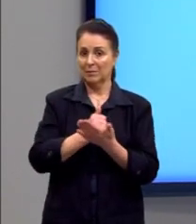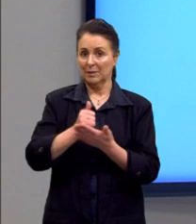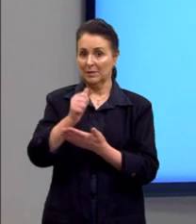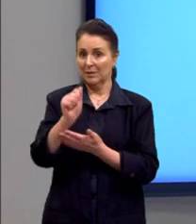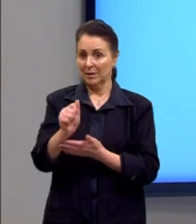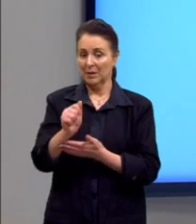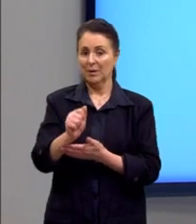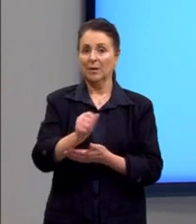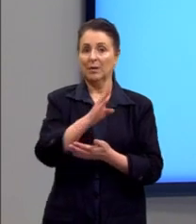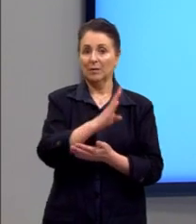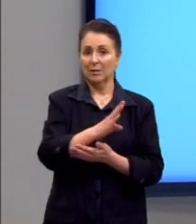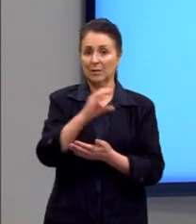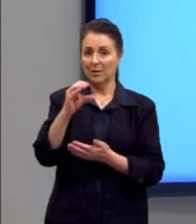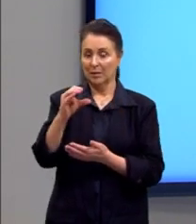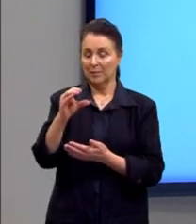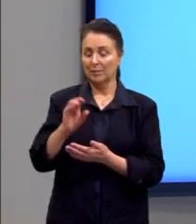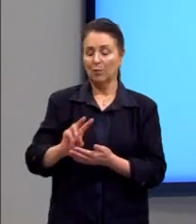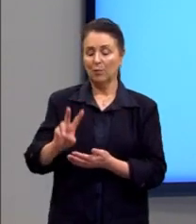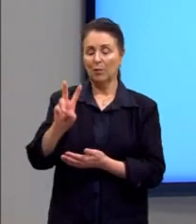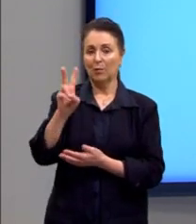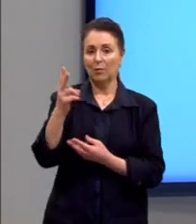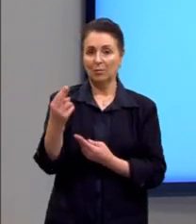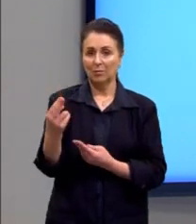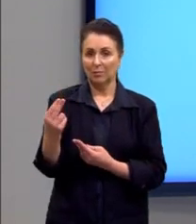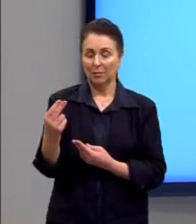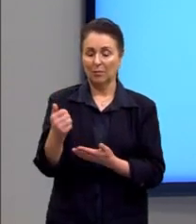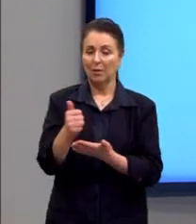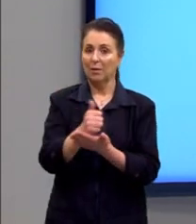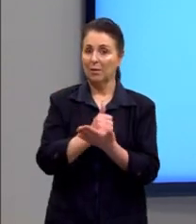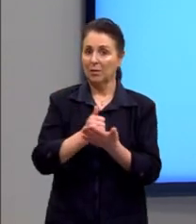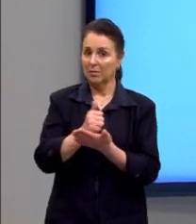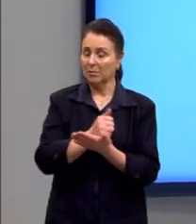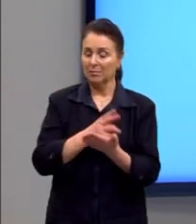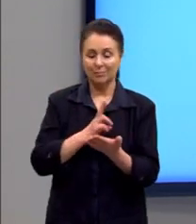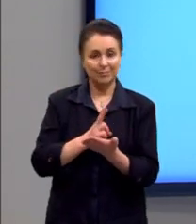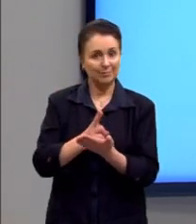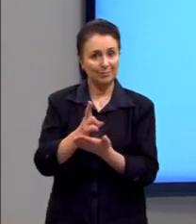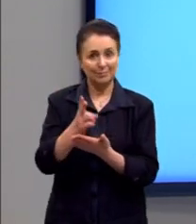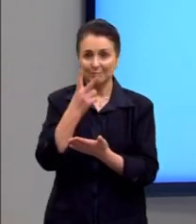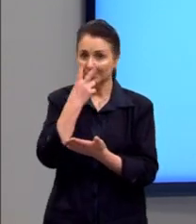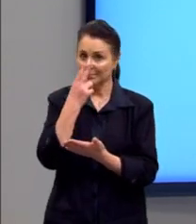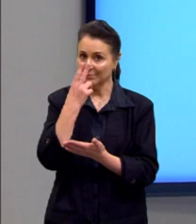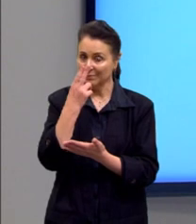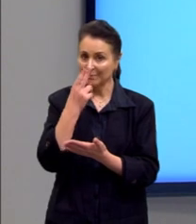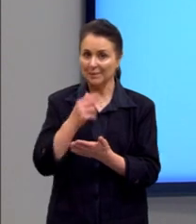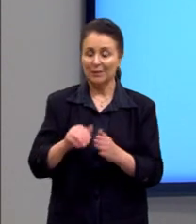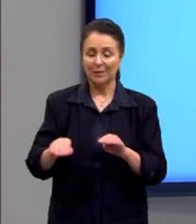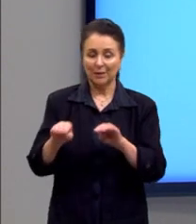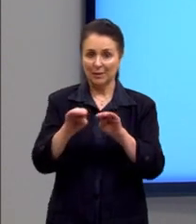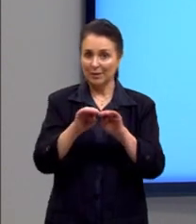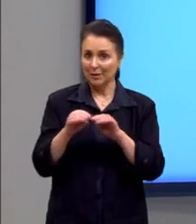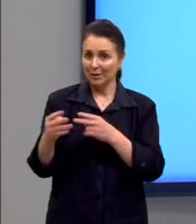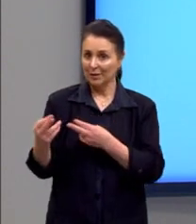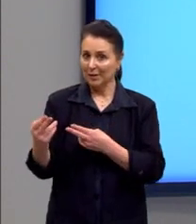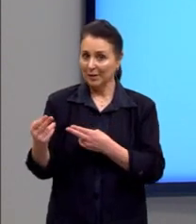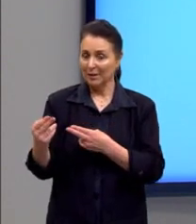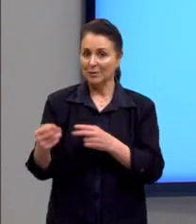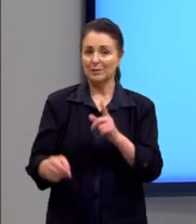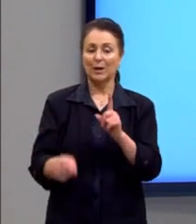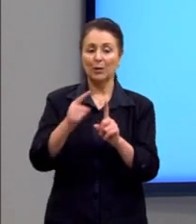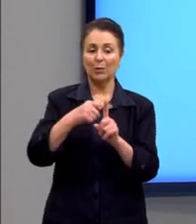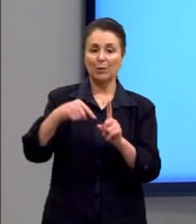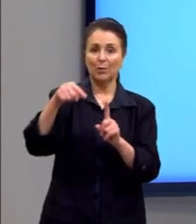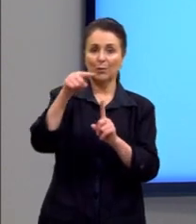b e c tem o mesmo valor né já que as bases são as mesmas Nossa igualamos os logarítimos